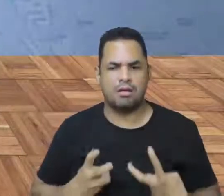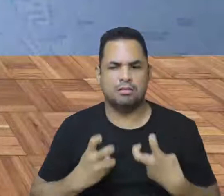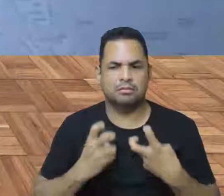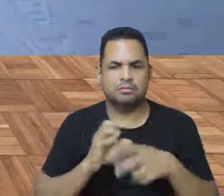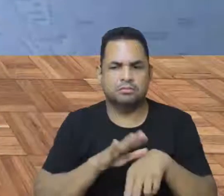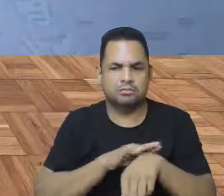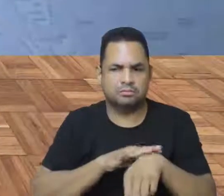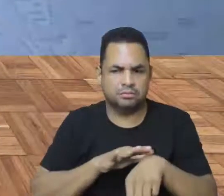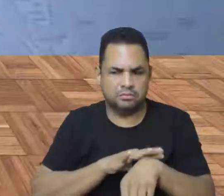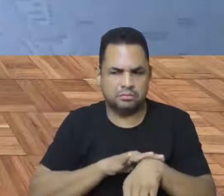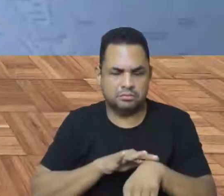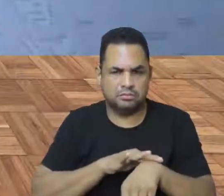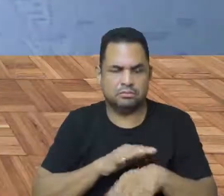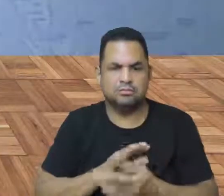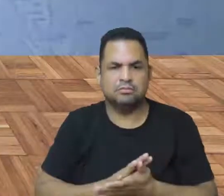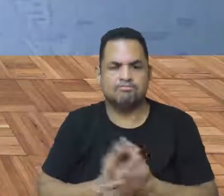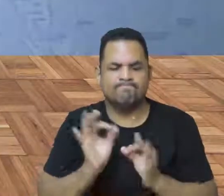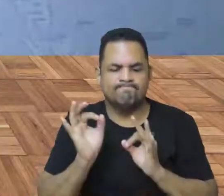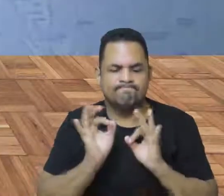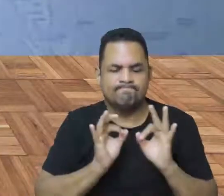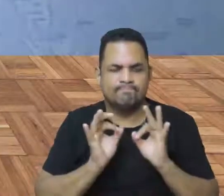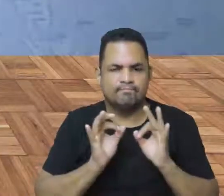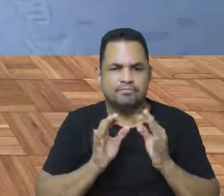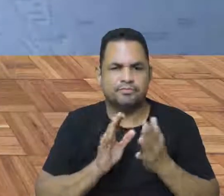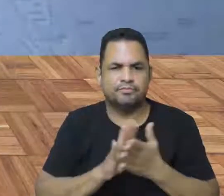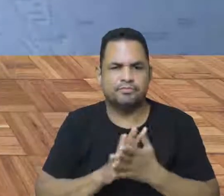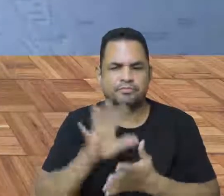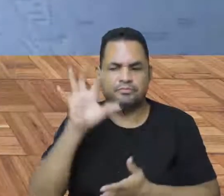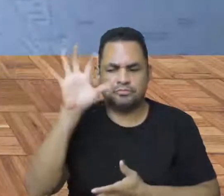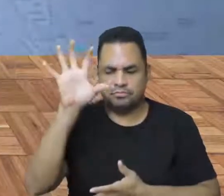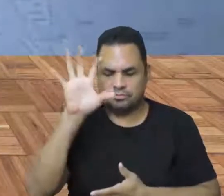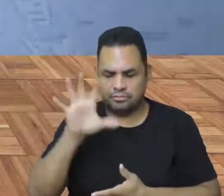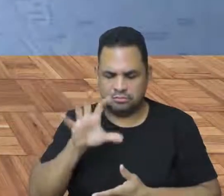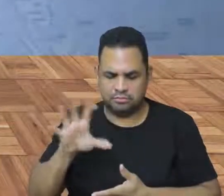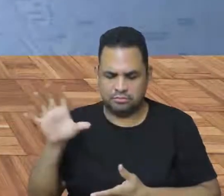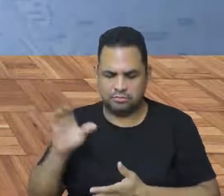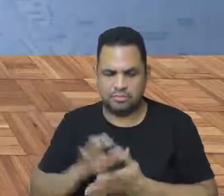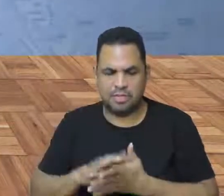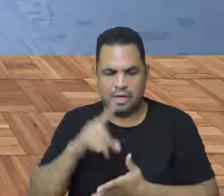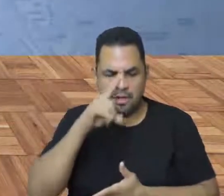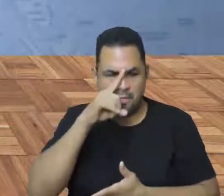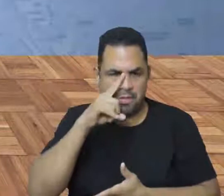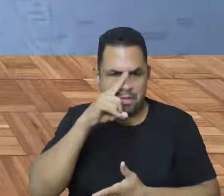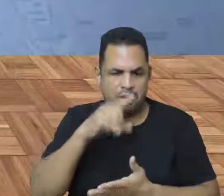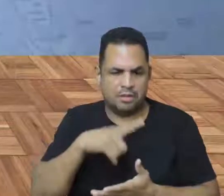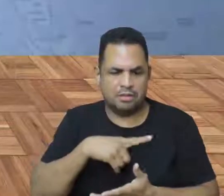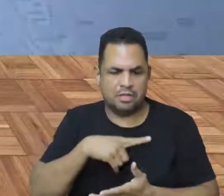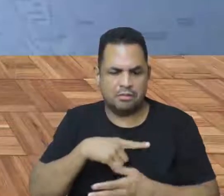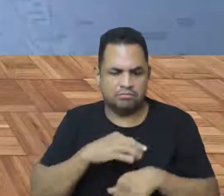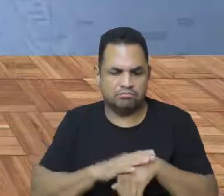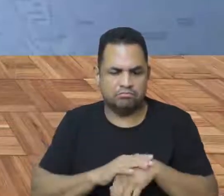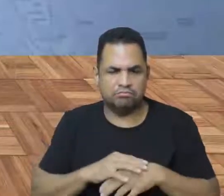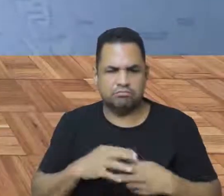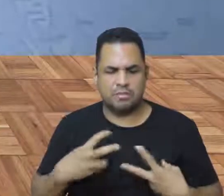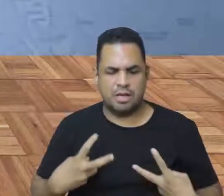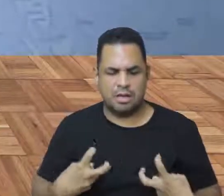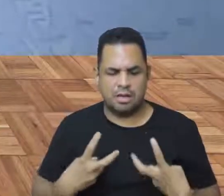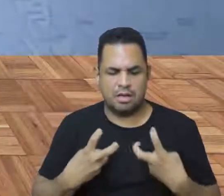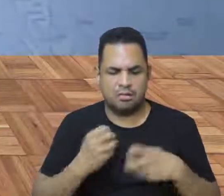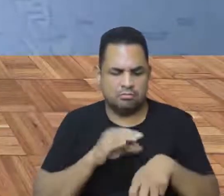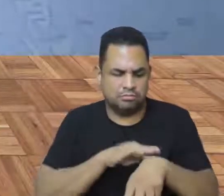Um detalhe, as regiões mais perigosas a câncer de pele